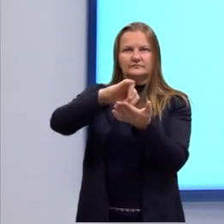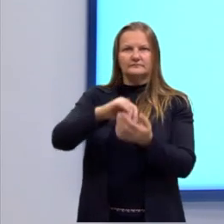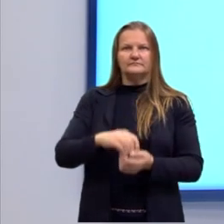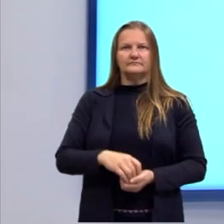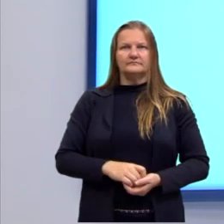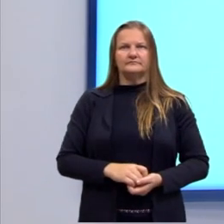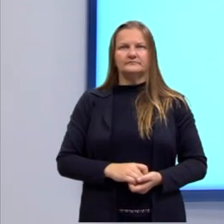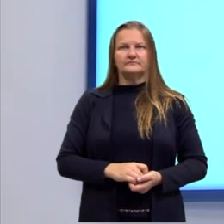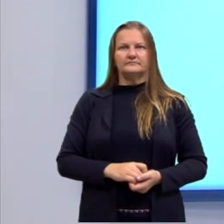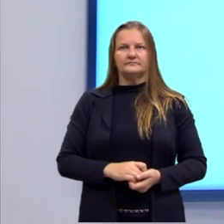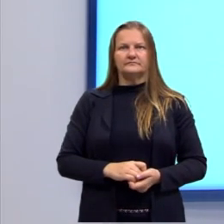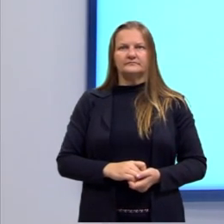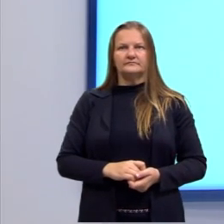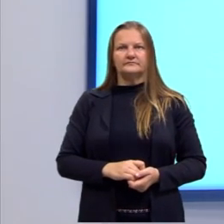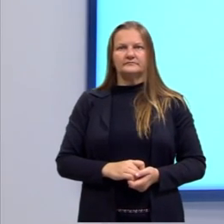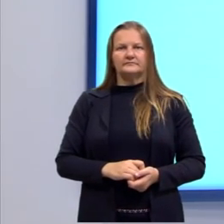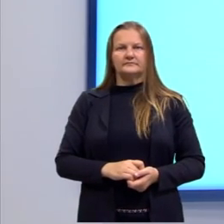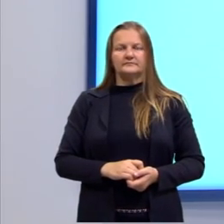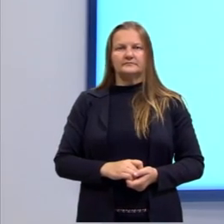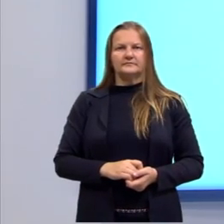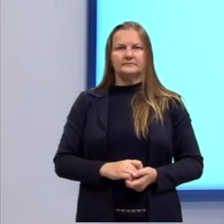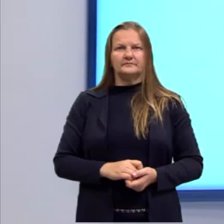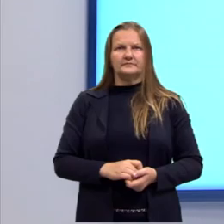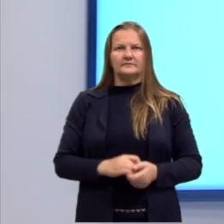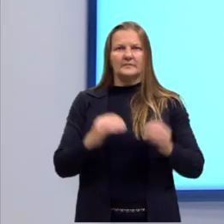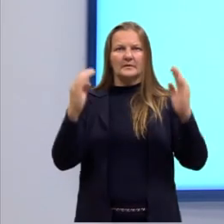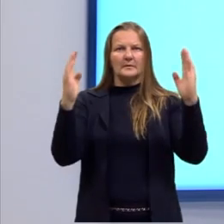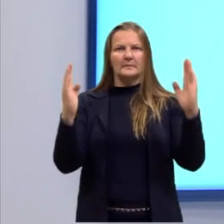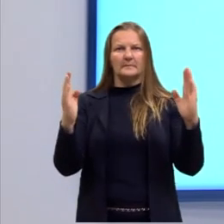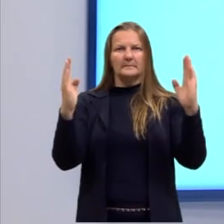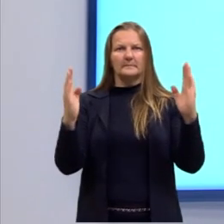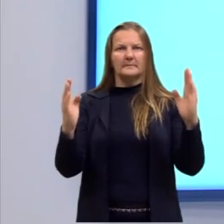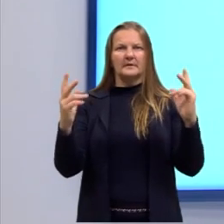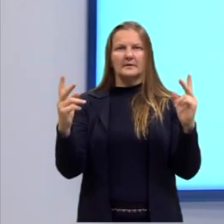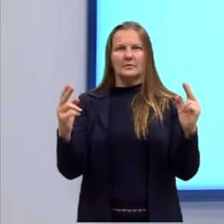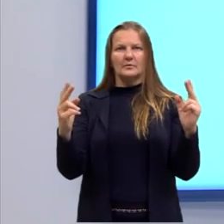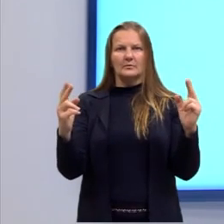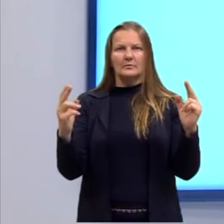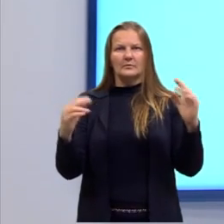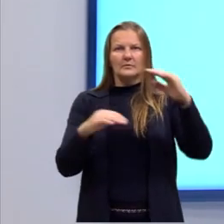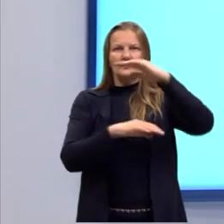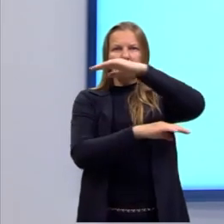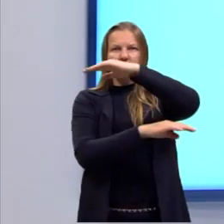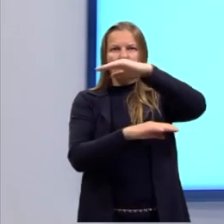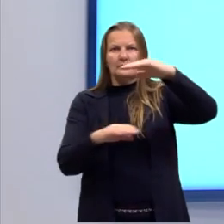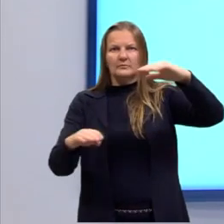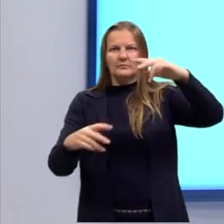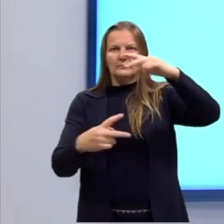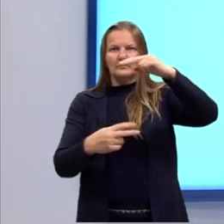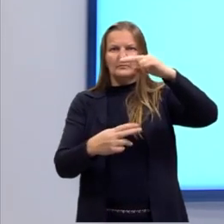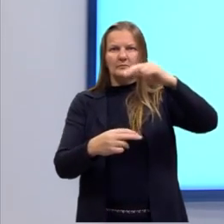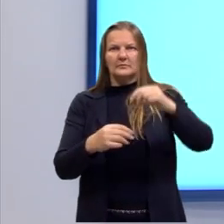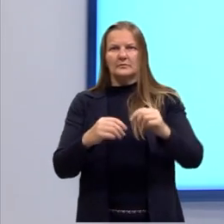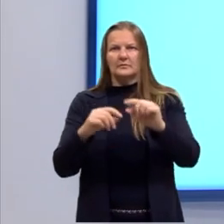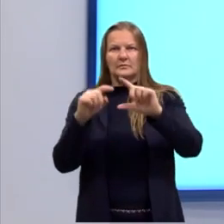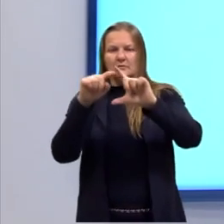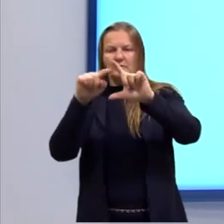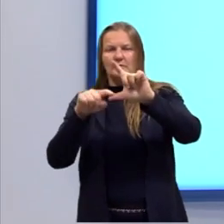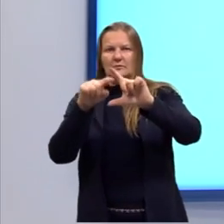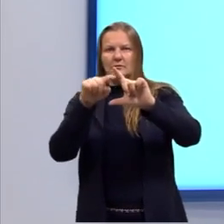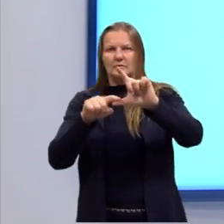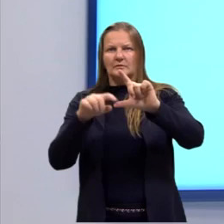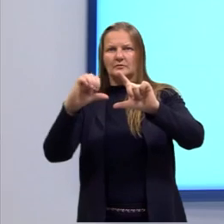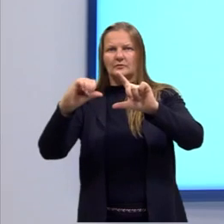temos os lados opostos paralelos e de mesma medida Mas aqui então nós temos quatro ângulos